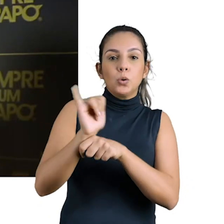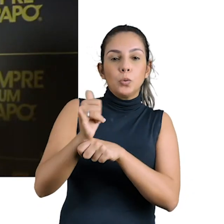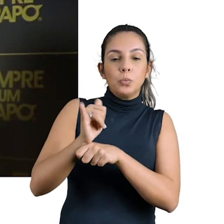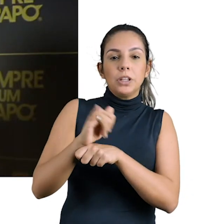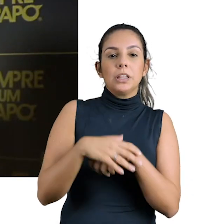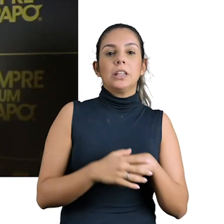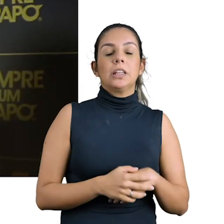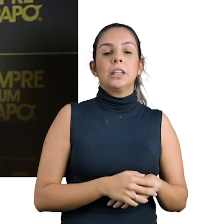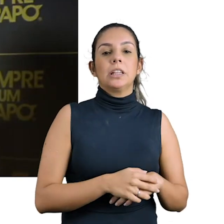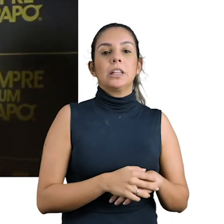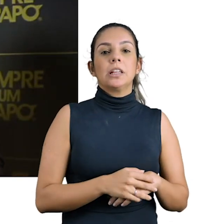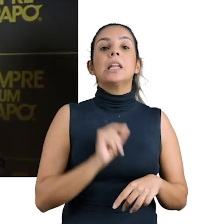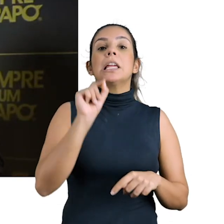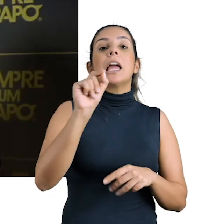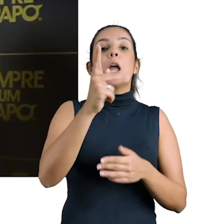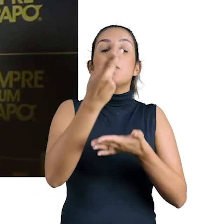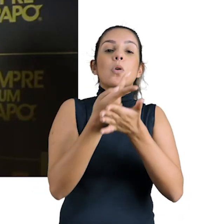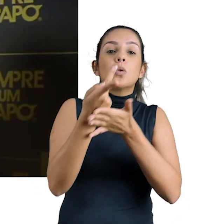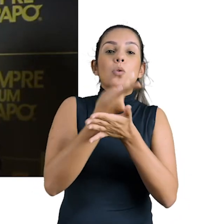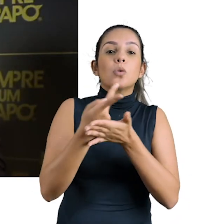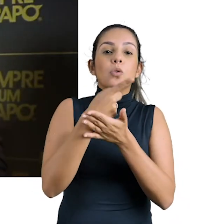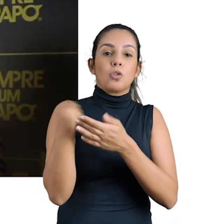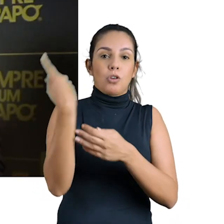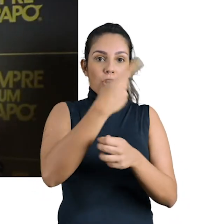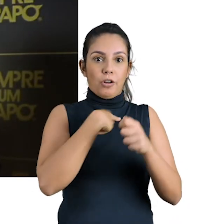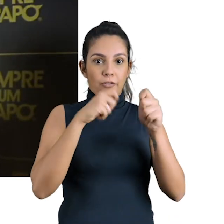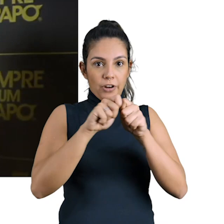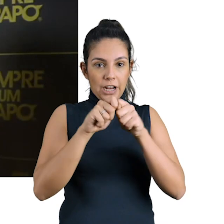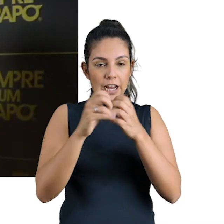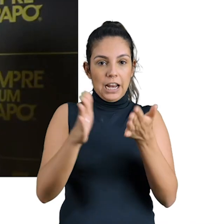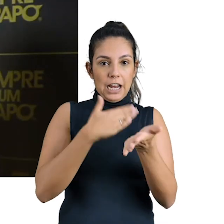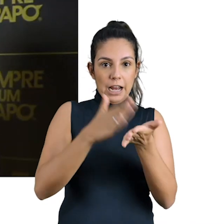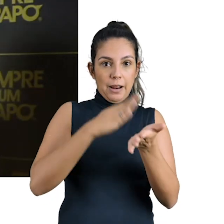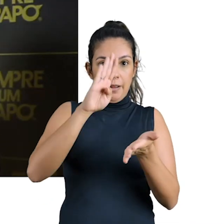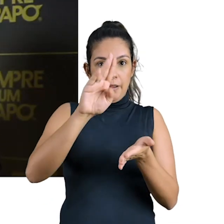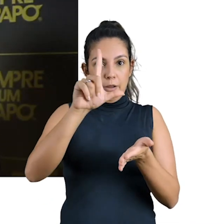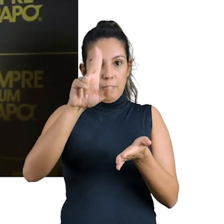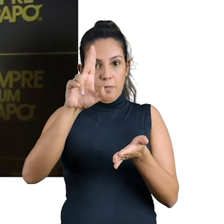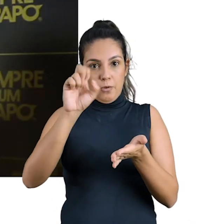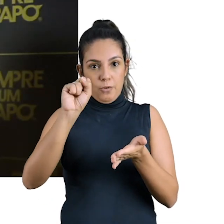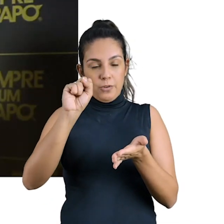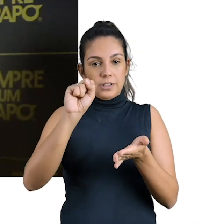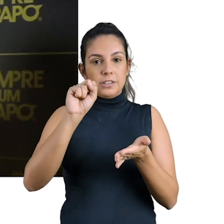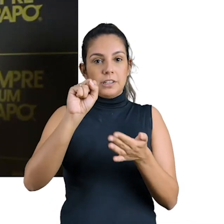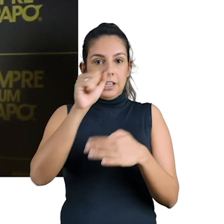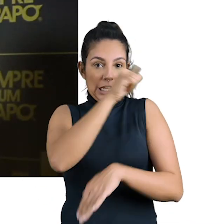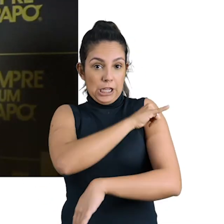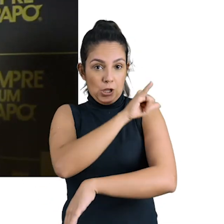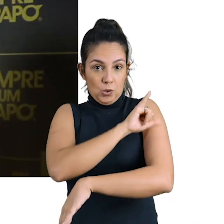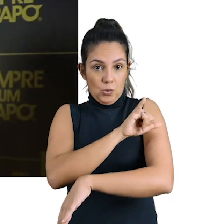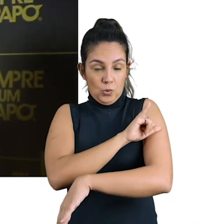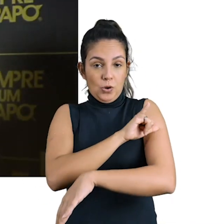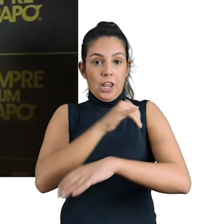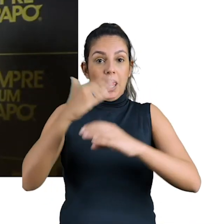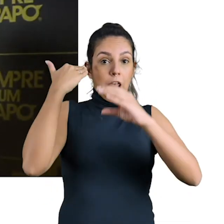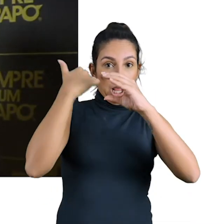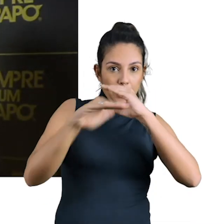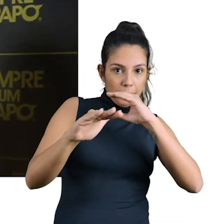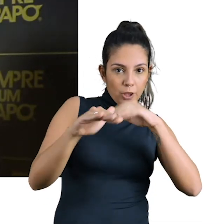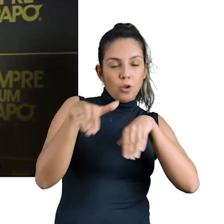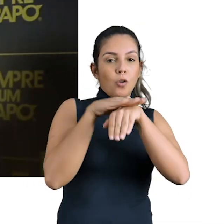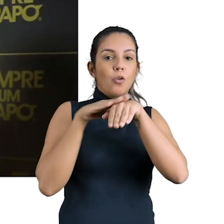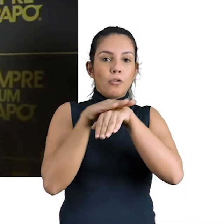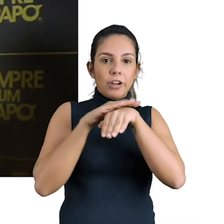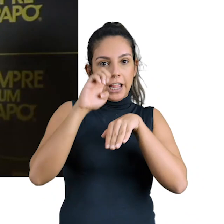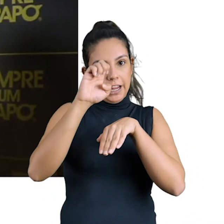YouTube a quem procurar. A gente está fazendo com a Livraria Blux da Elisa Ventura do Rio. Passem um e-mail para